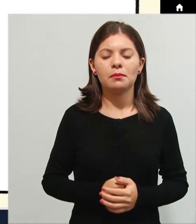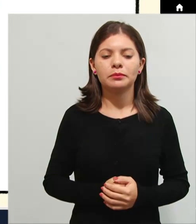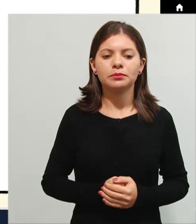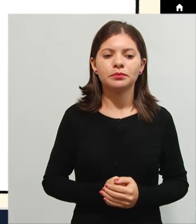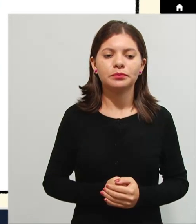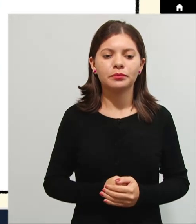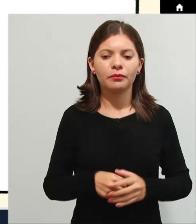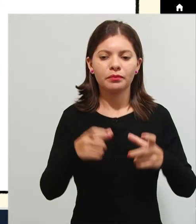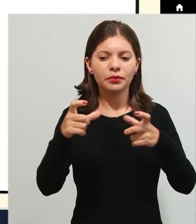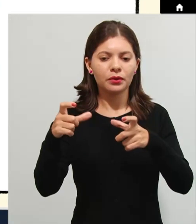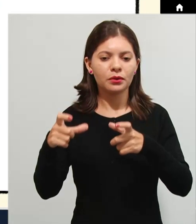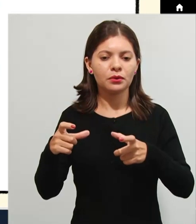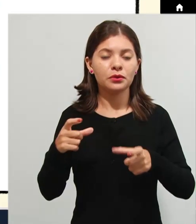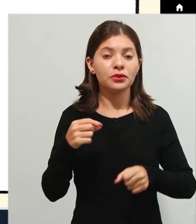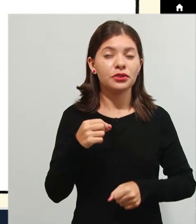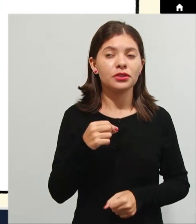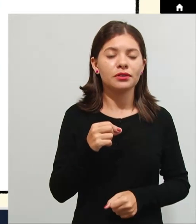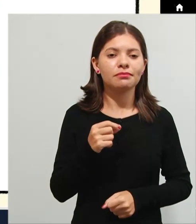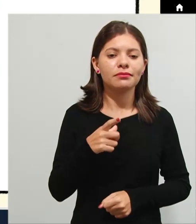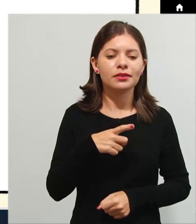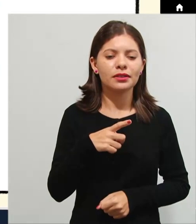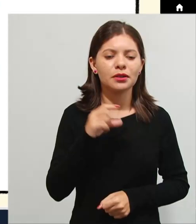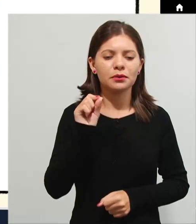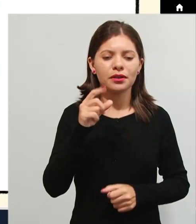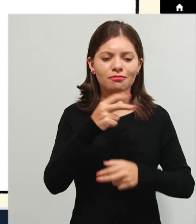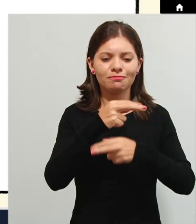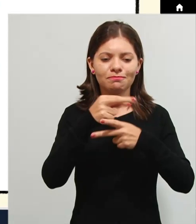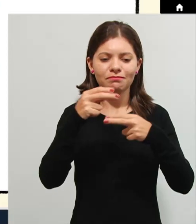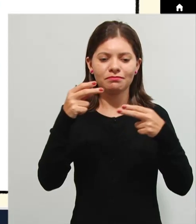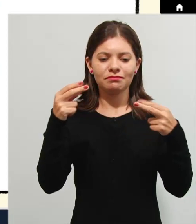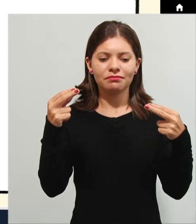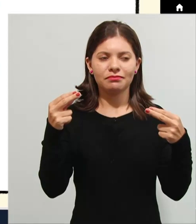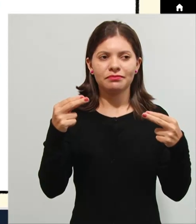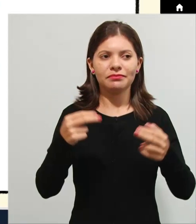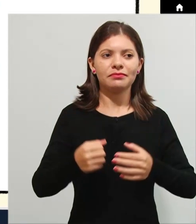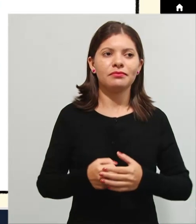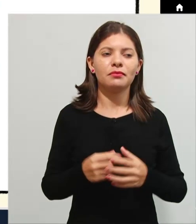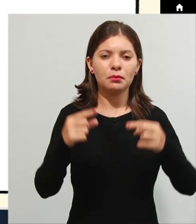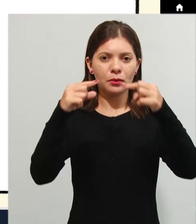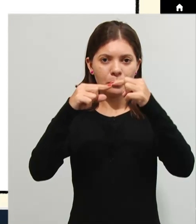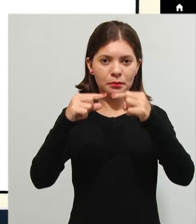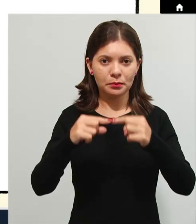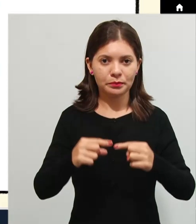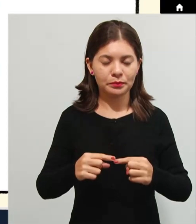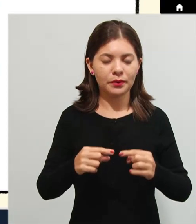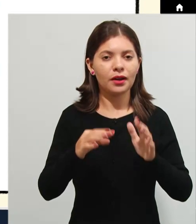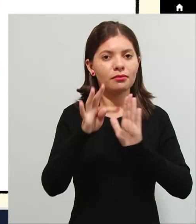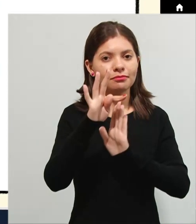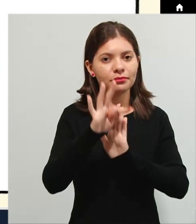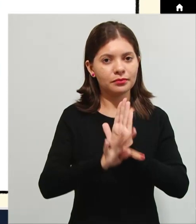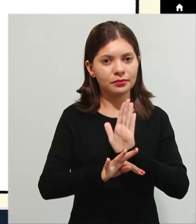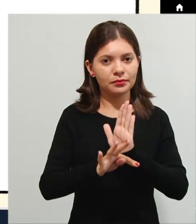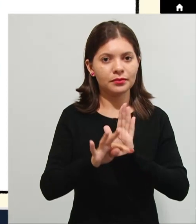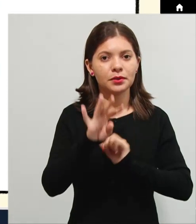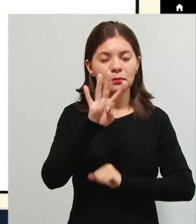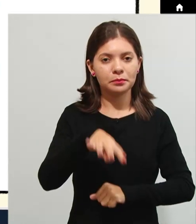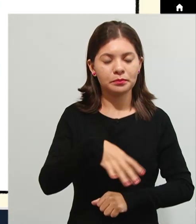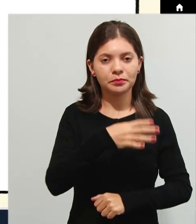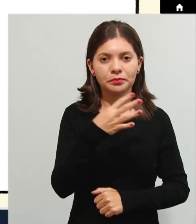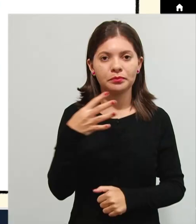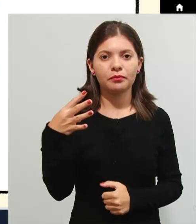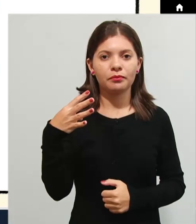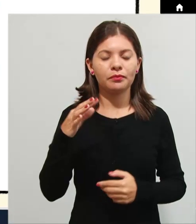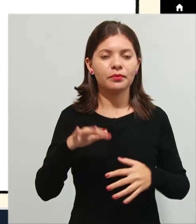Fórmulas, onde aqui eu vou ter diversas fórmulas que eu posso aplicar no meu documento, tá? Nas minhas